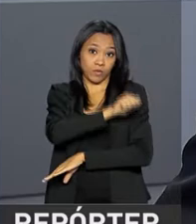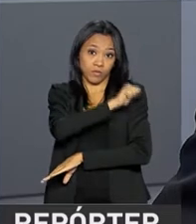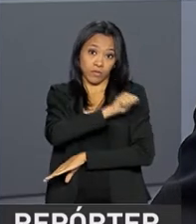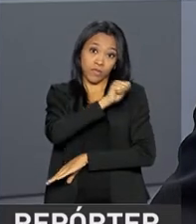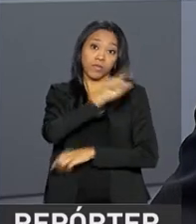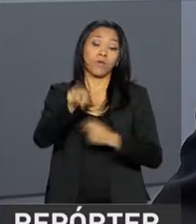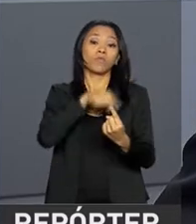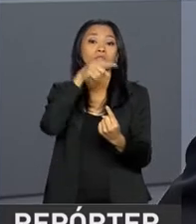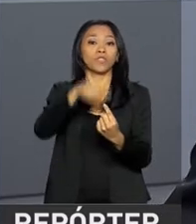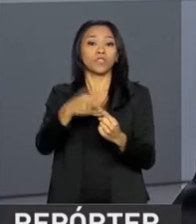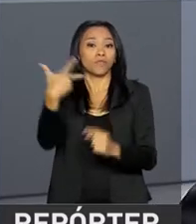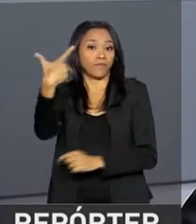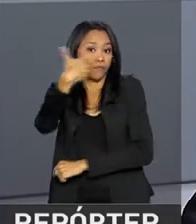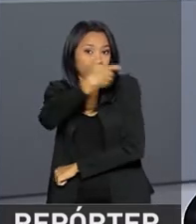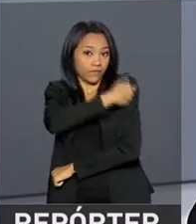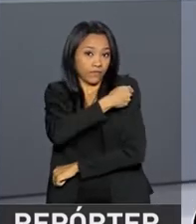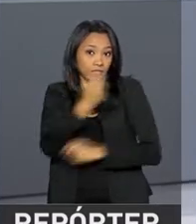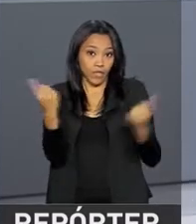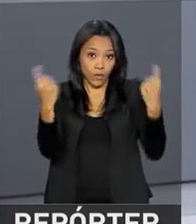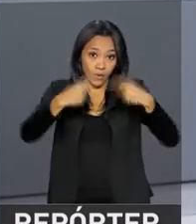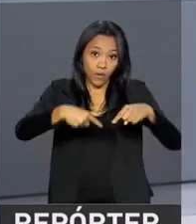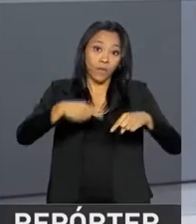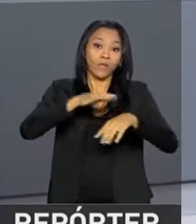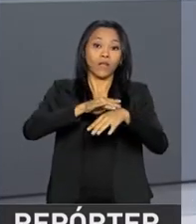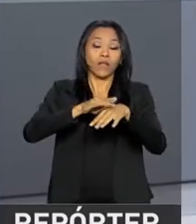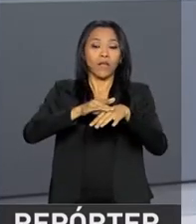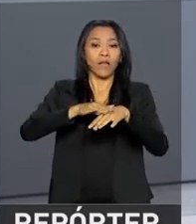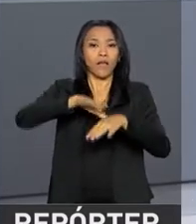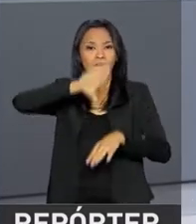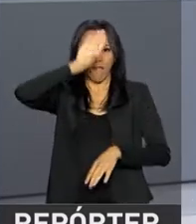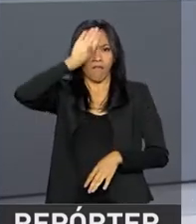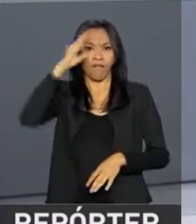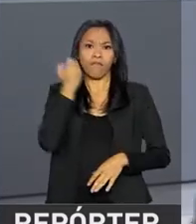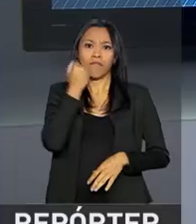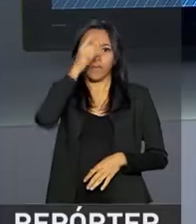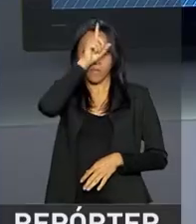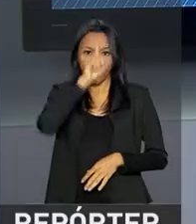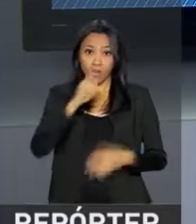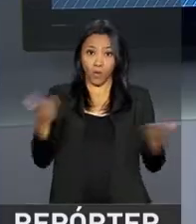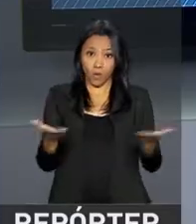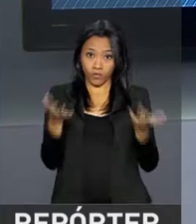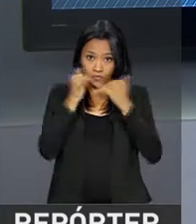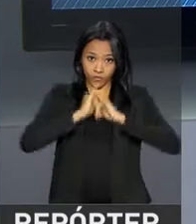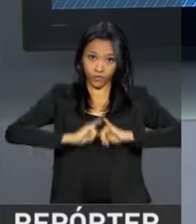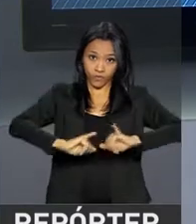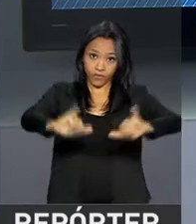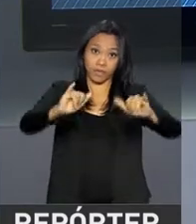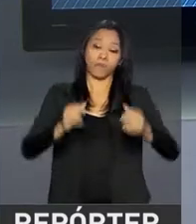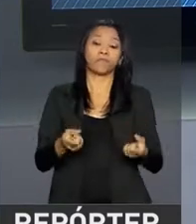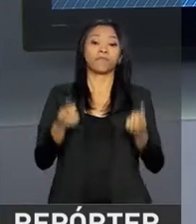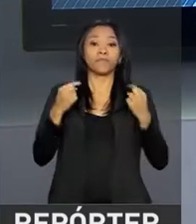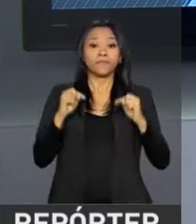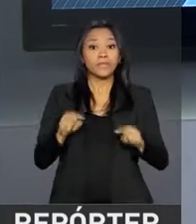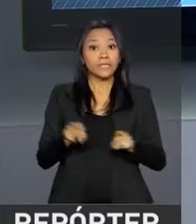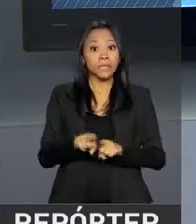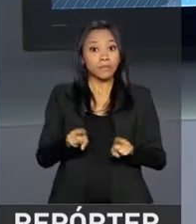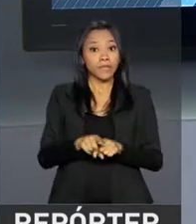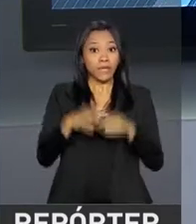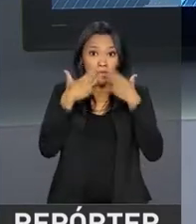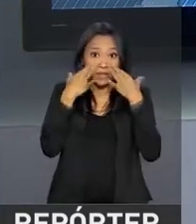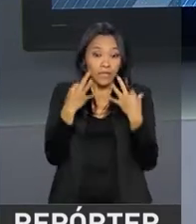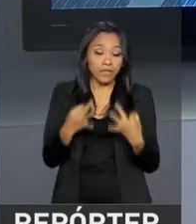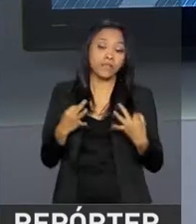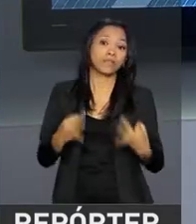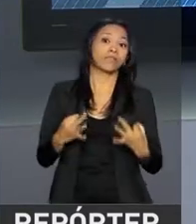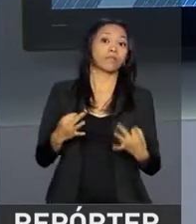vacinação contra a febre amarela. A decisão foi publicada no Diário Oficial de hoje. E ainda de olho no combate à febre amarela, o